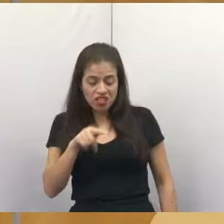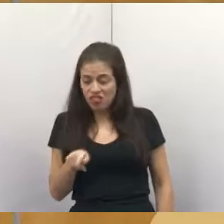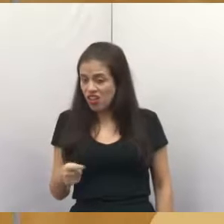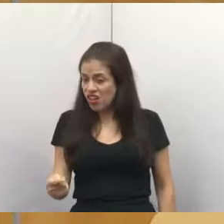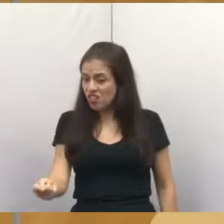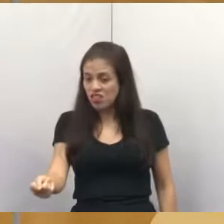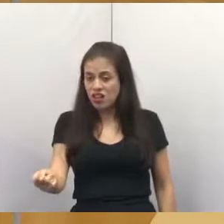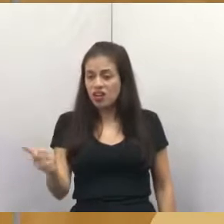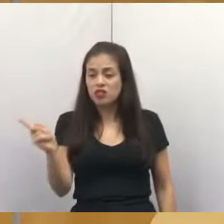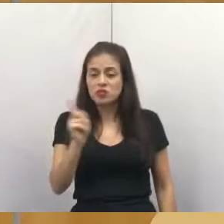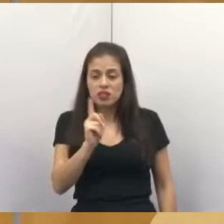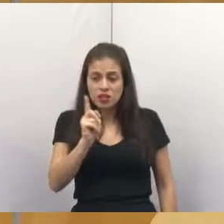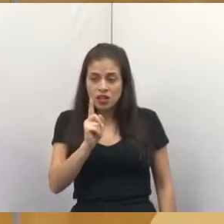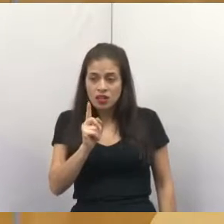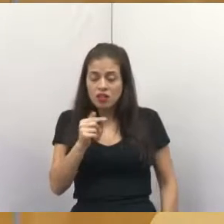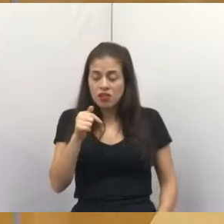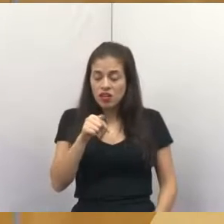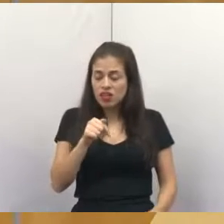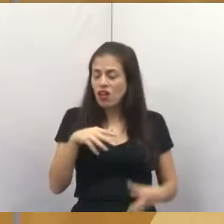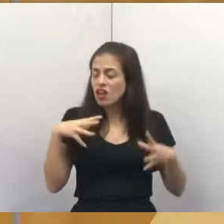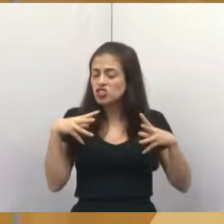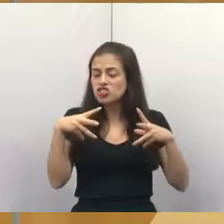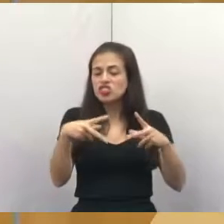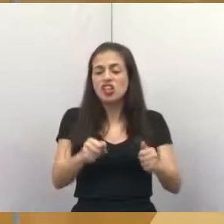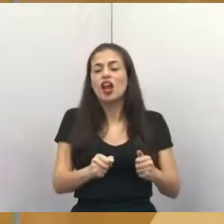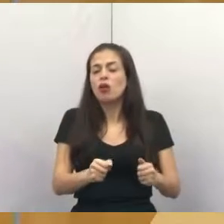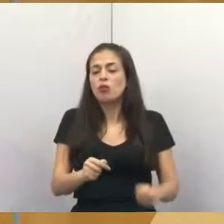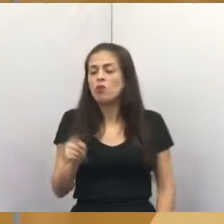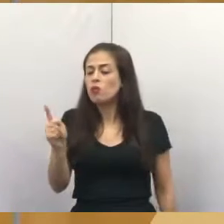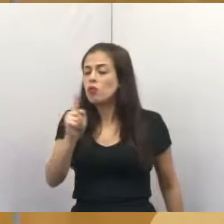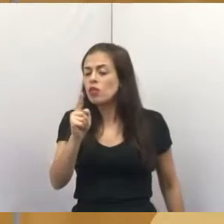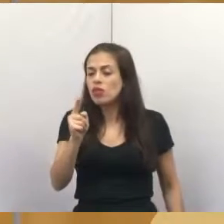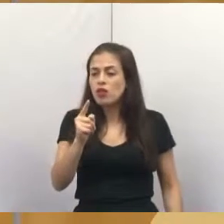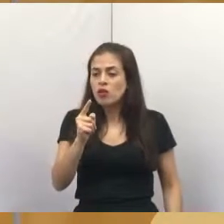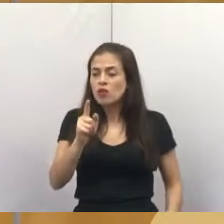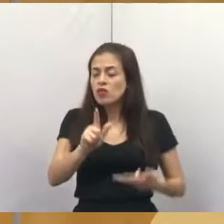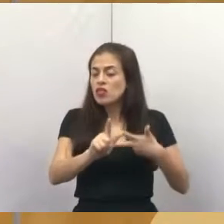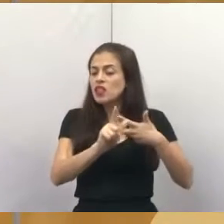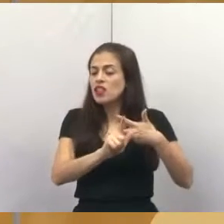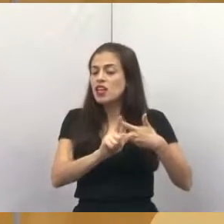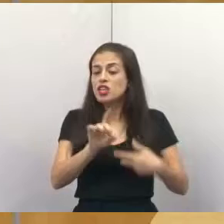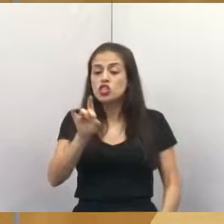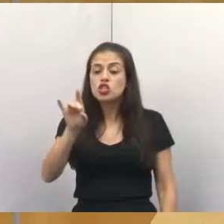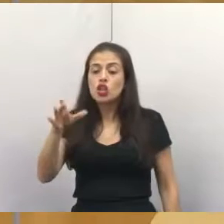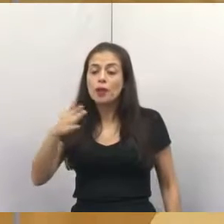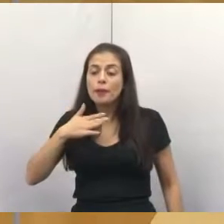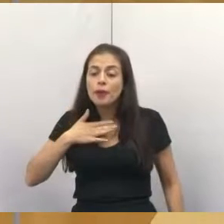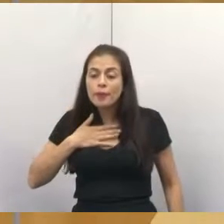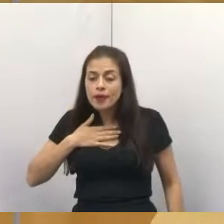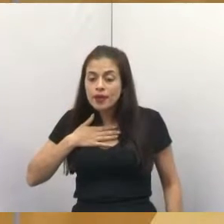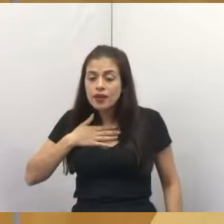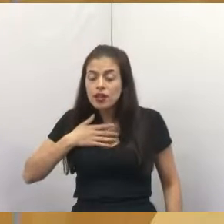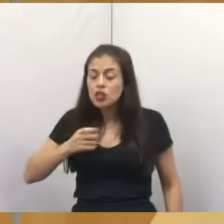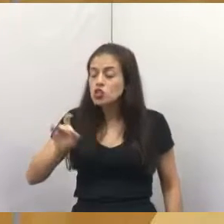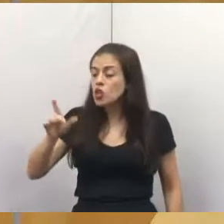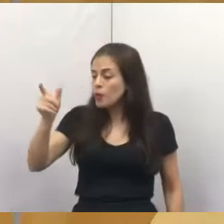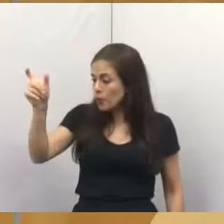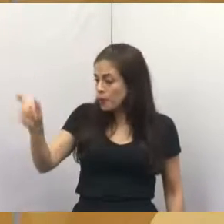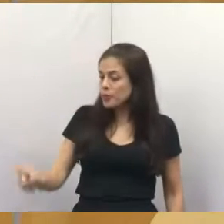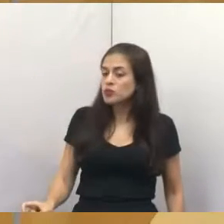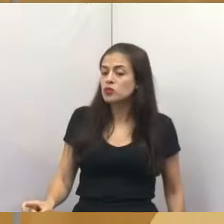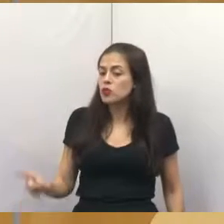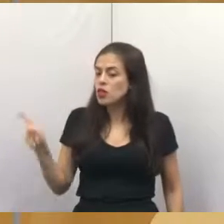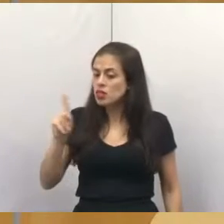de forma abstrata e geral. Não é para nós, é para as futuras legislaturas também. Então fica